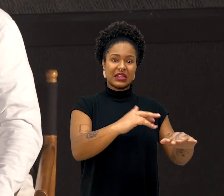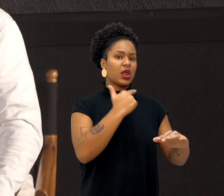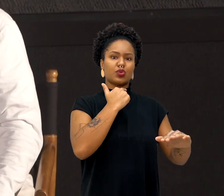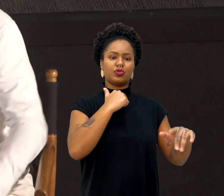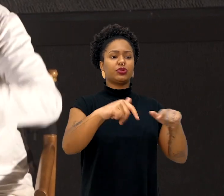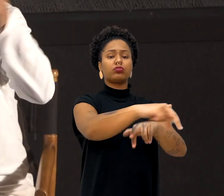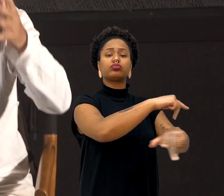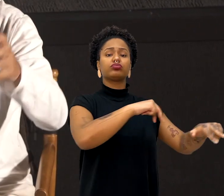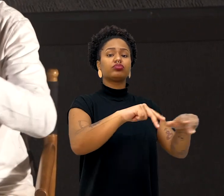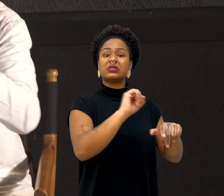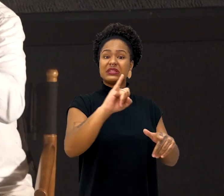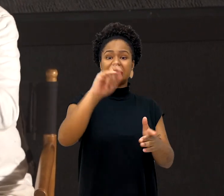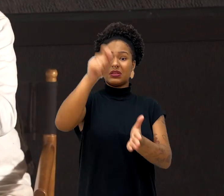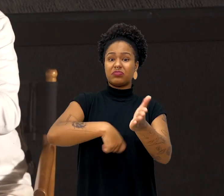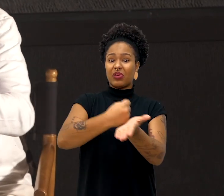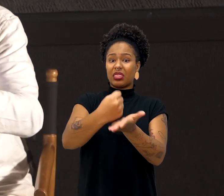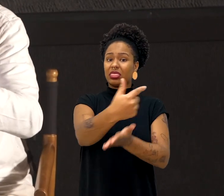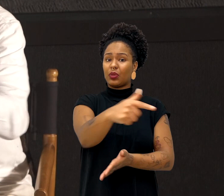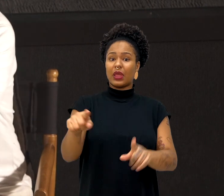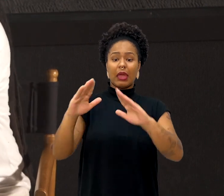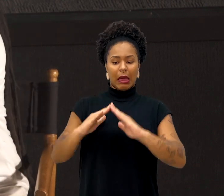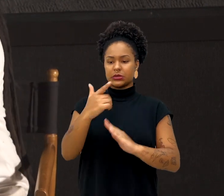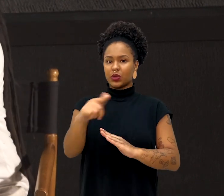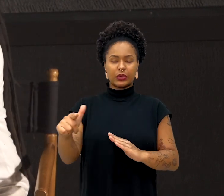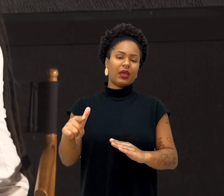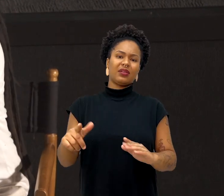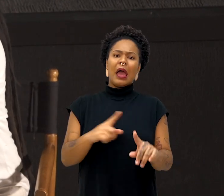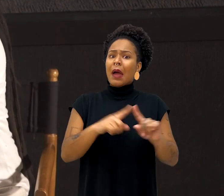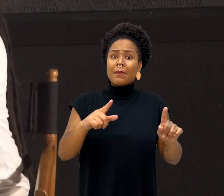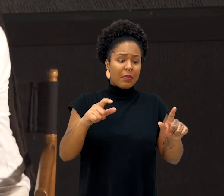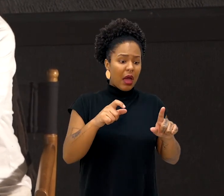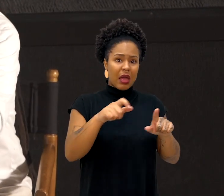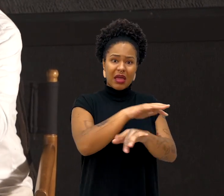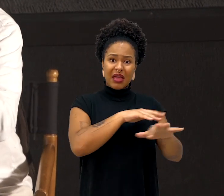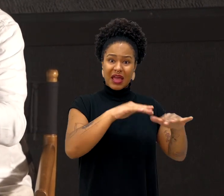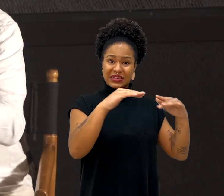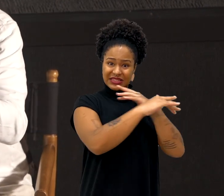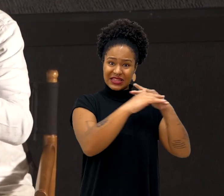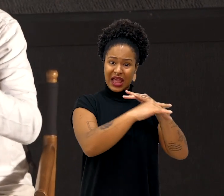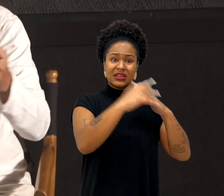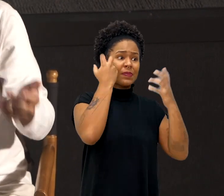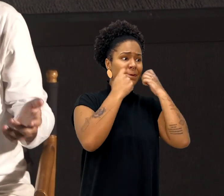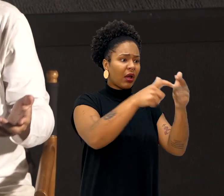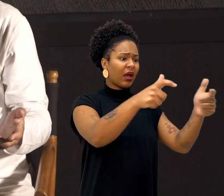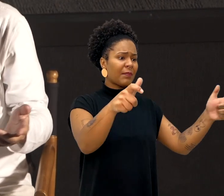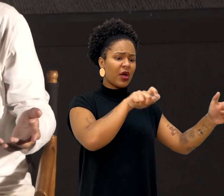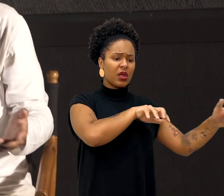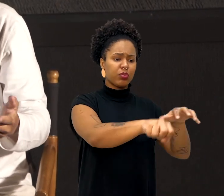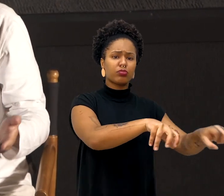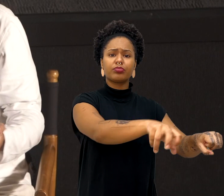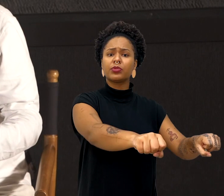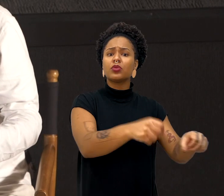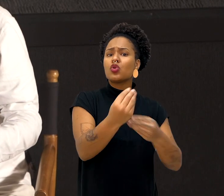região. Vivia nos morros, porque na cidade não era permitido circular se você não tivesse trabalho e casa. Mas se a cidade